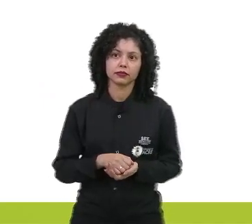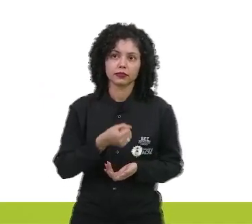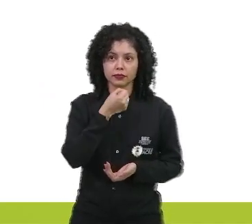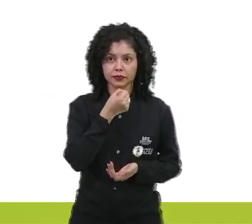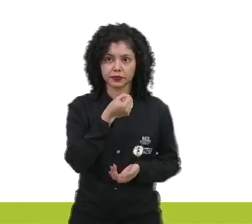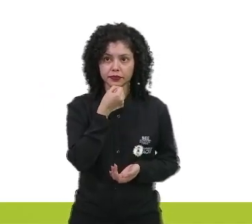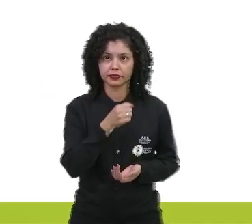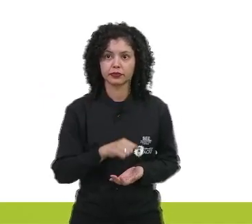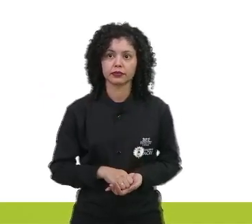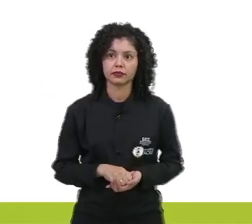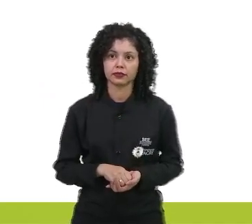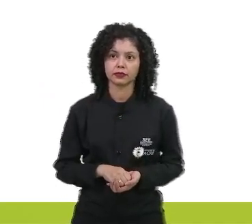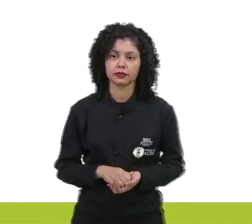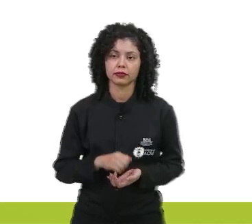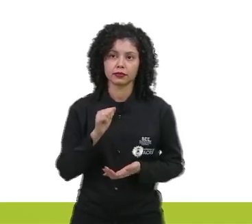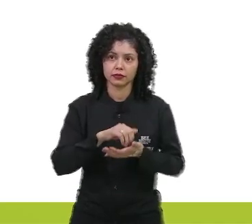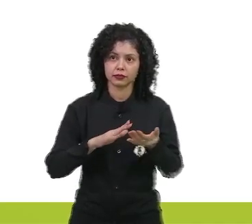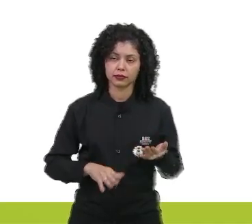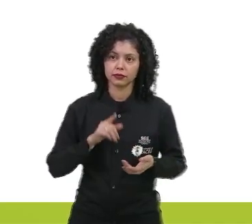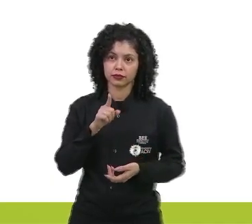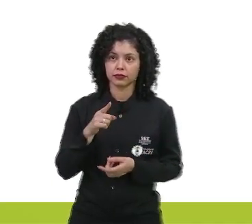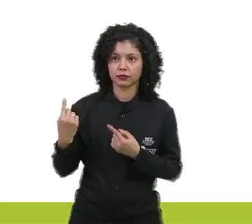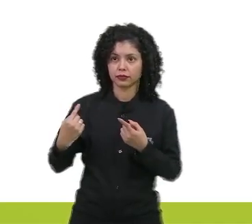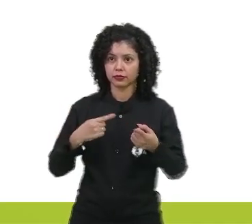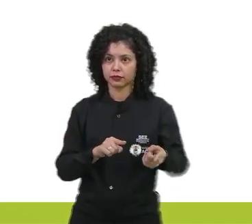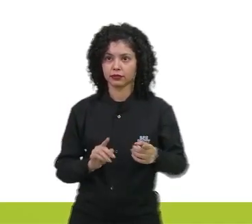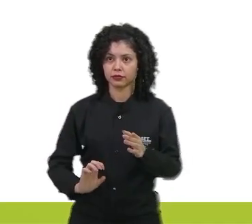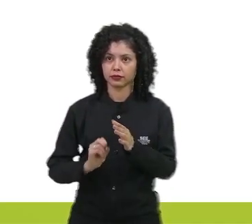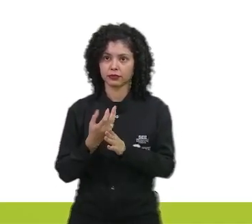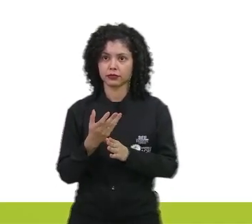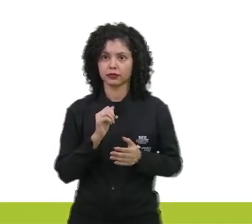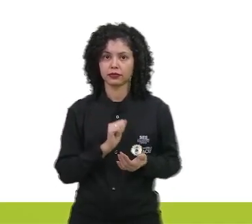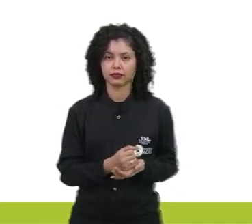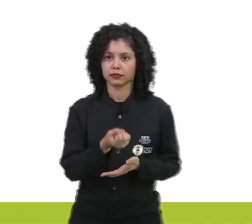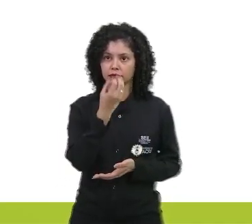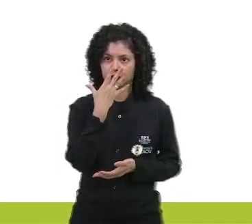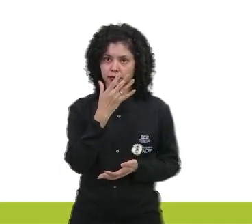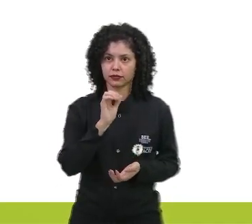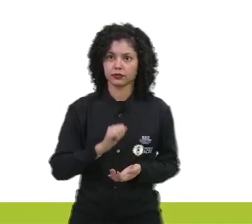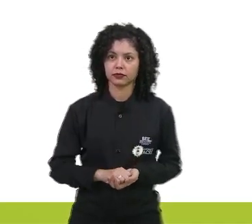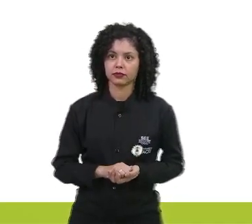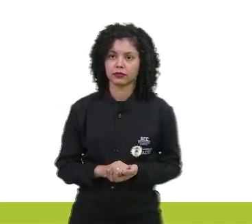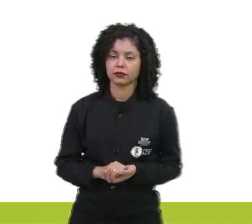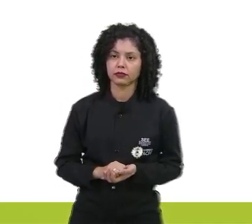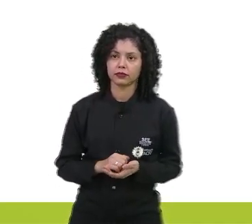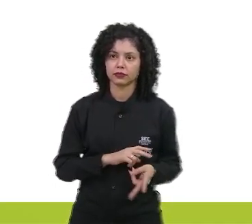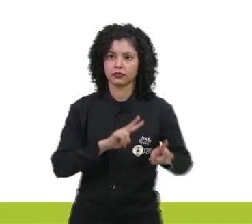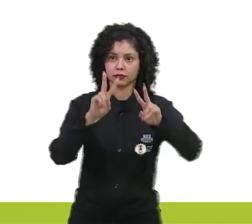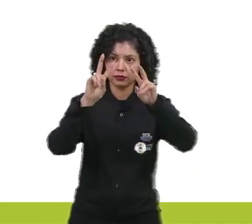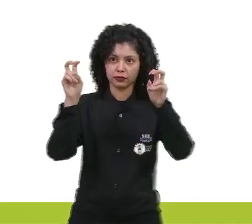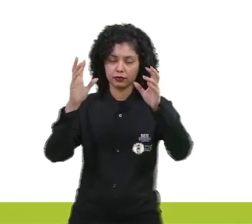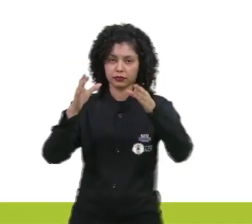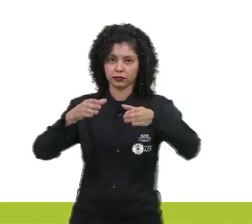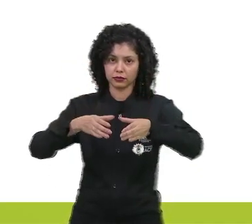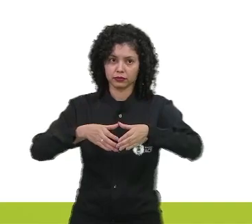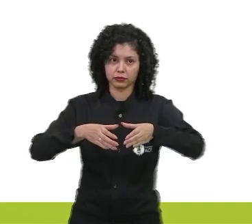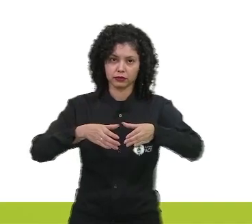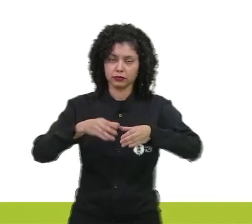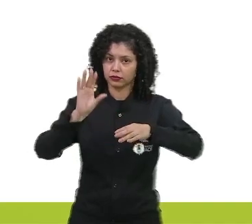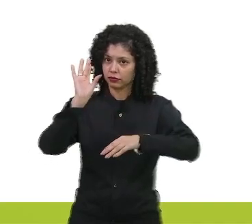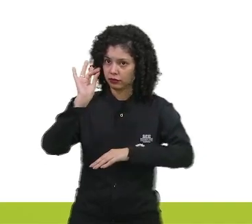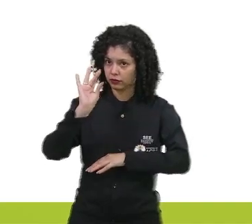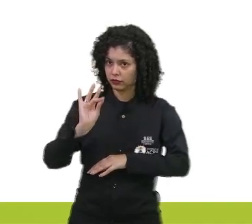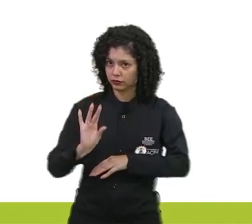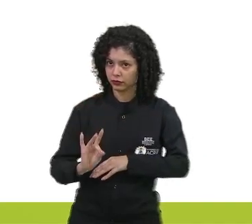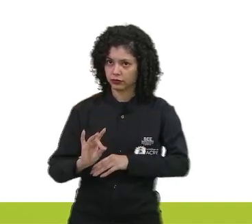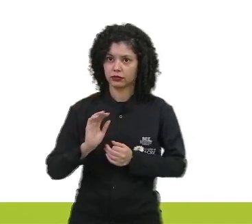documental. Nesta atividade, você será desafiado a criar um ensaio fotográfico, documentando aspectos